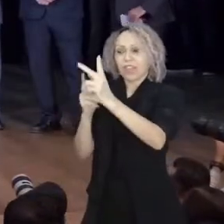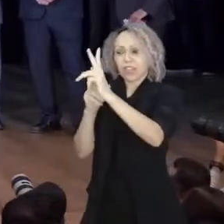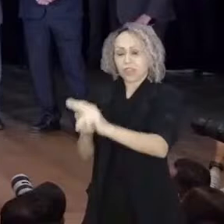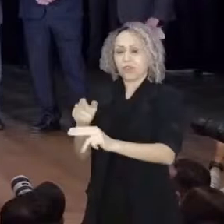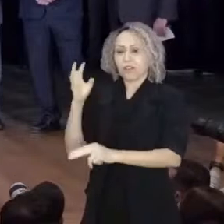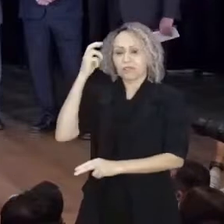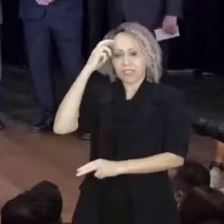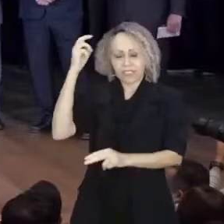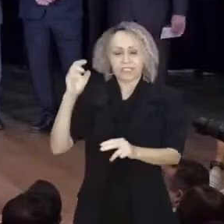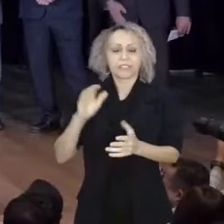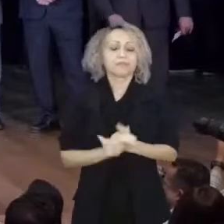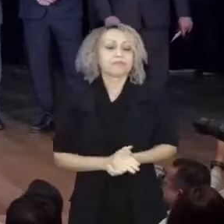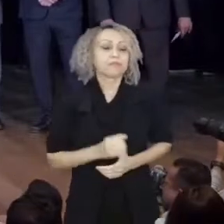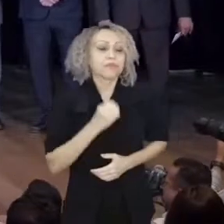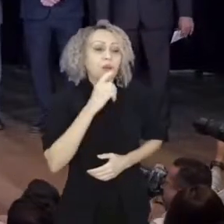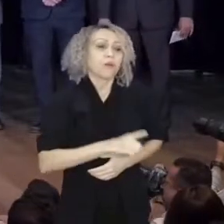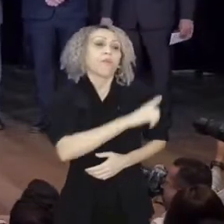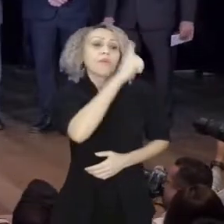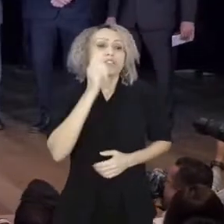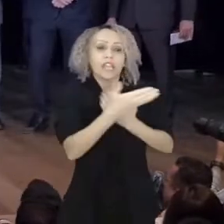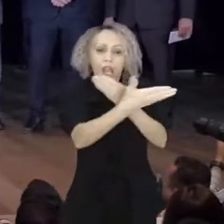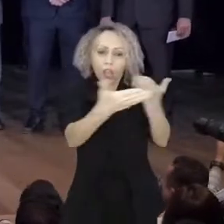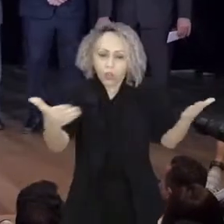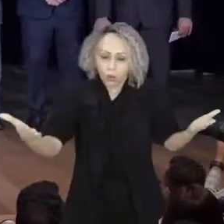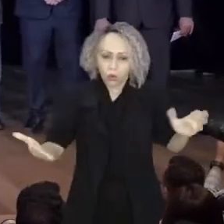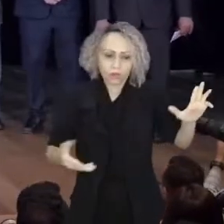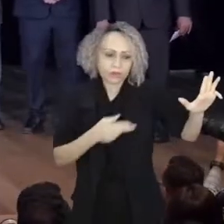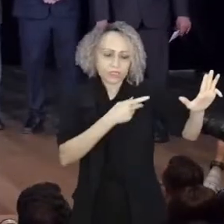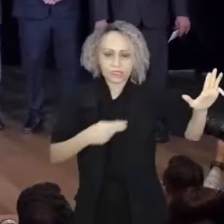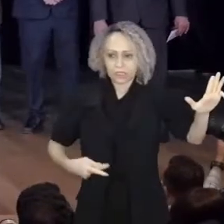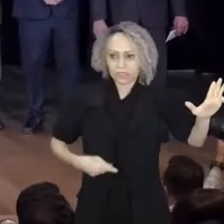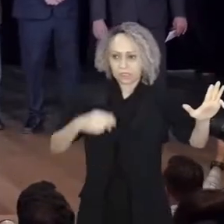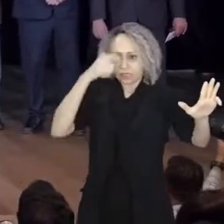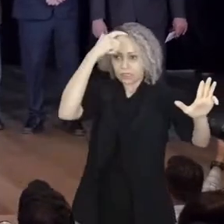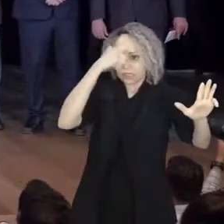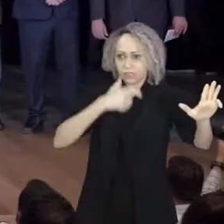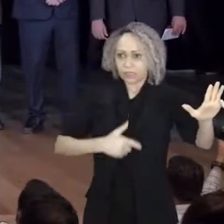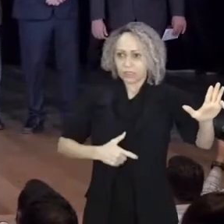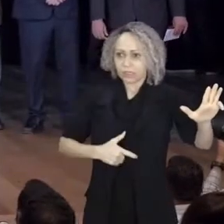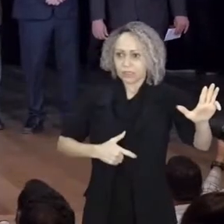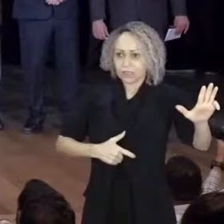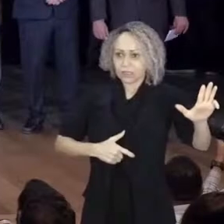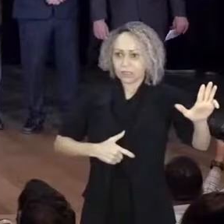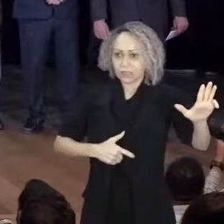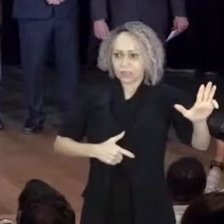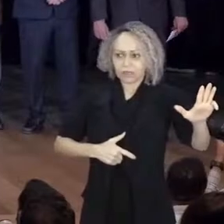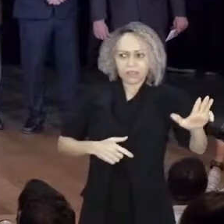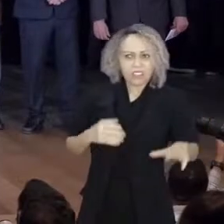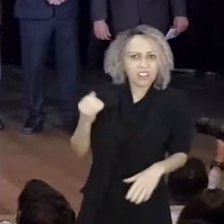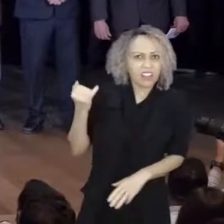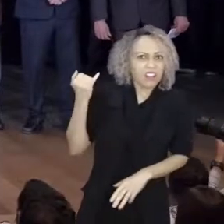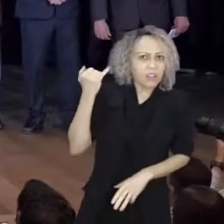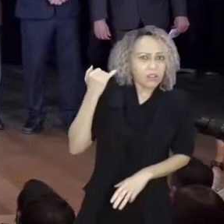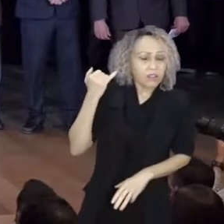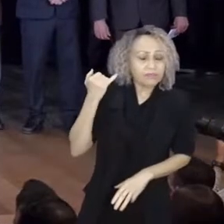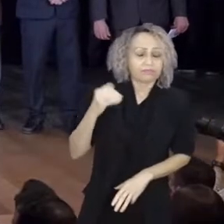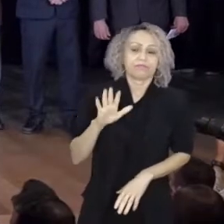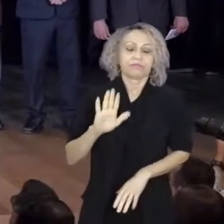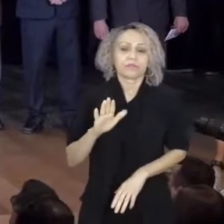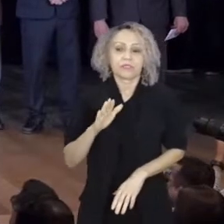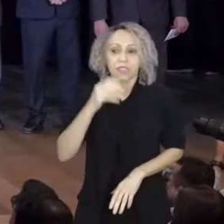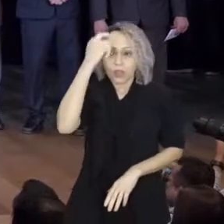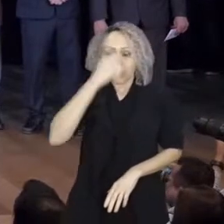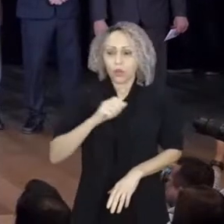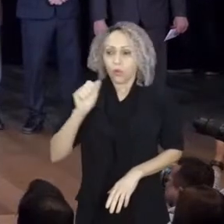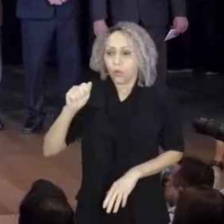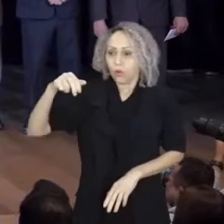Bom dia. Bom dia a todos, presidente eleito. Aqui é a Ana Flor da Globo News. Eu estou ouvindo pouco aqui, querida. Bom dia, Ana Flor da Globo News.